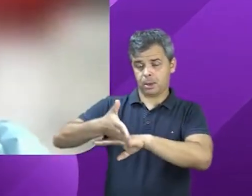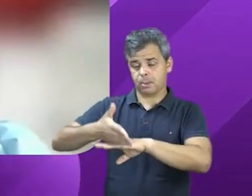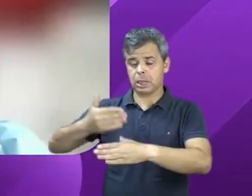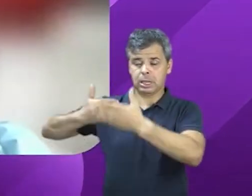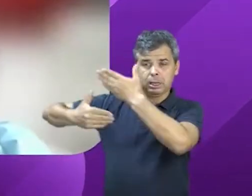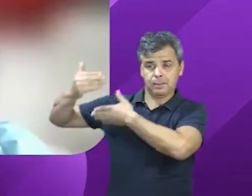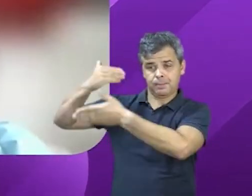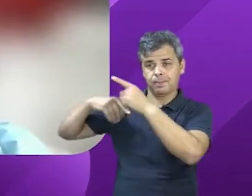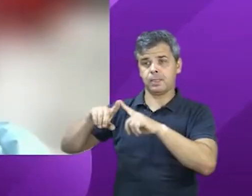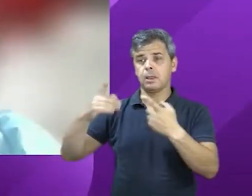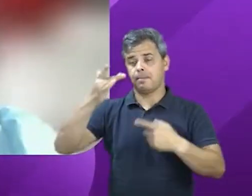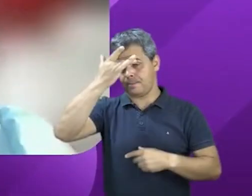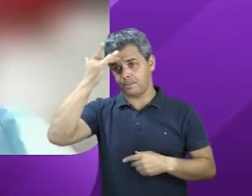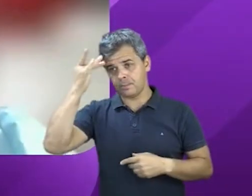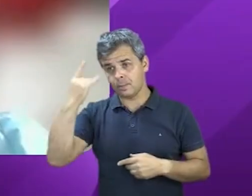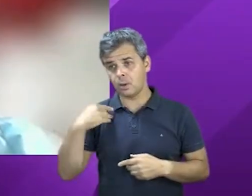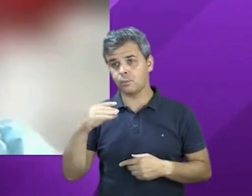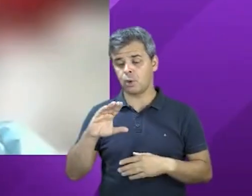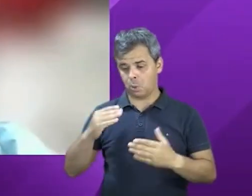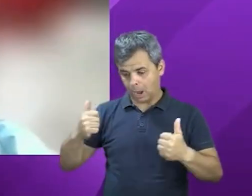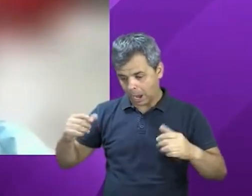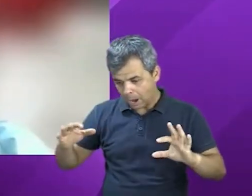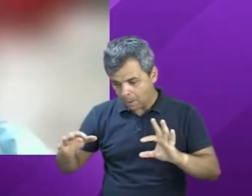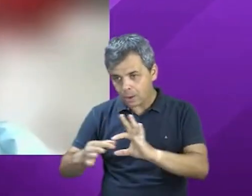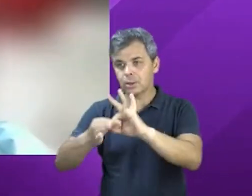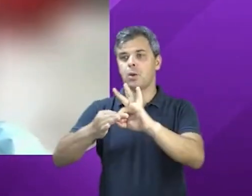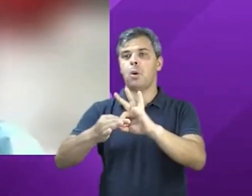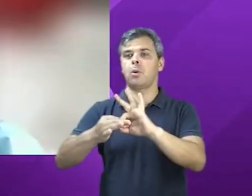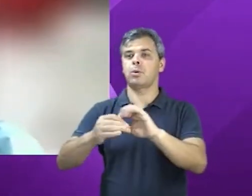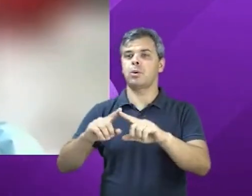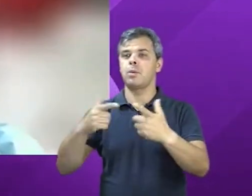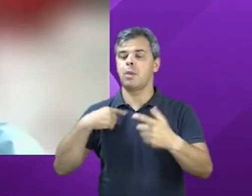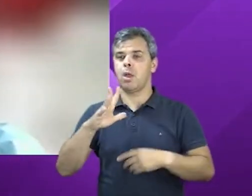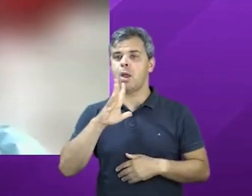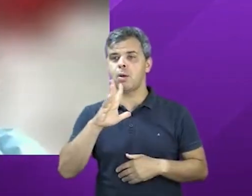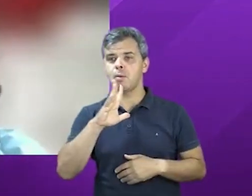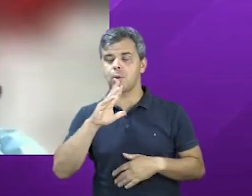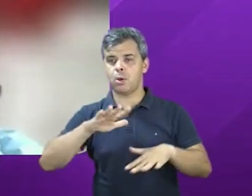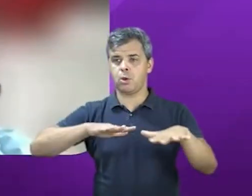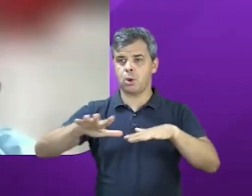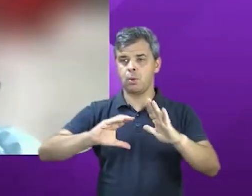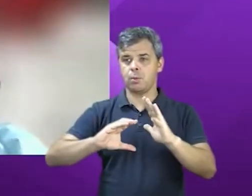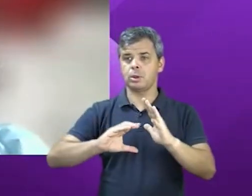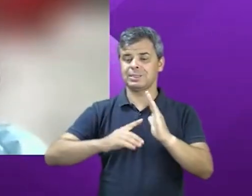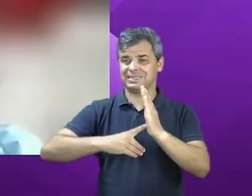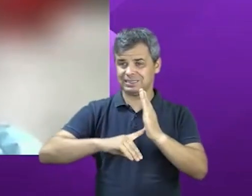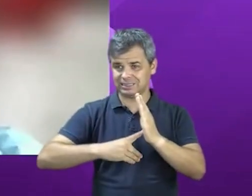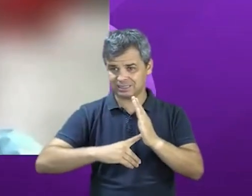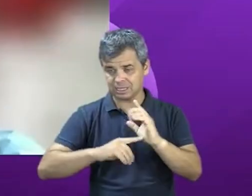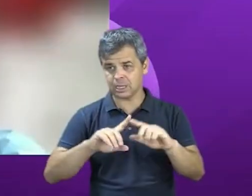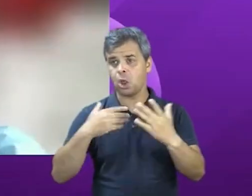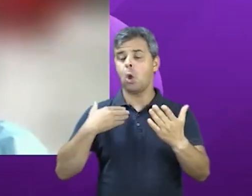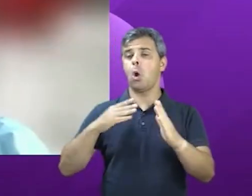época, foi o canal, né, que me levou a conhecer o movimento sindical, o